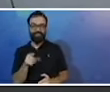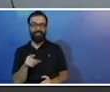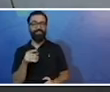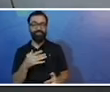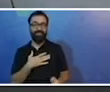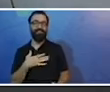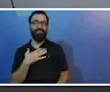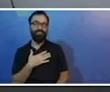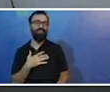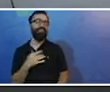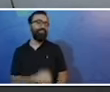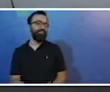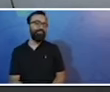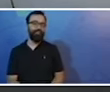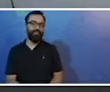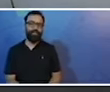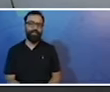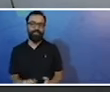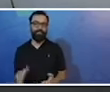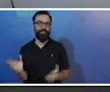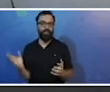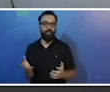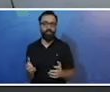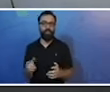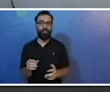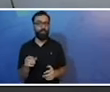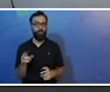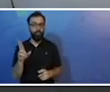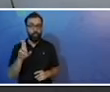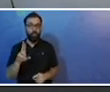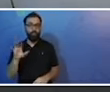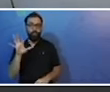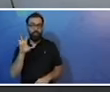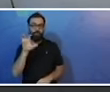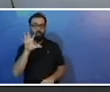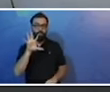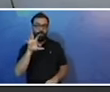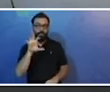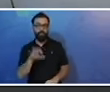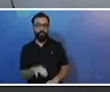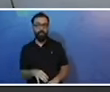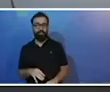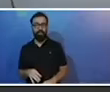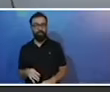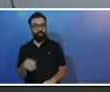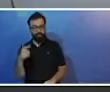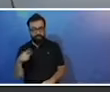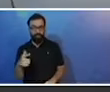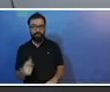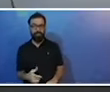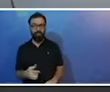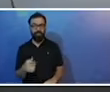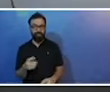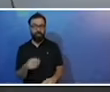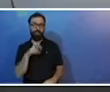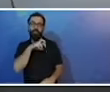gostando aí também agora nós usamos o dedo vamos usar a nossa mão inteira vamos lá de novo